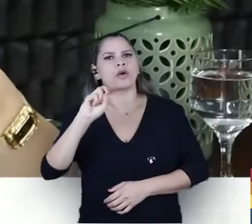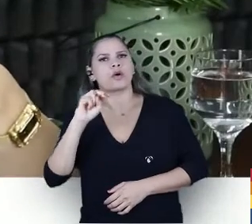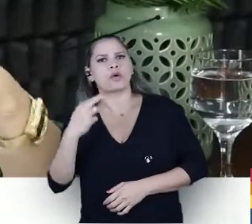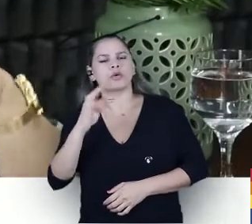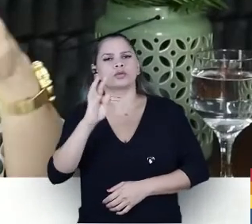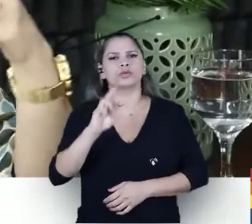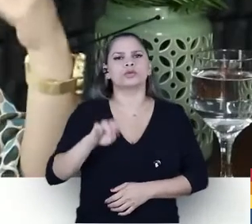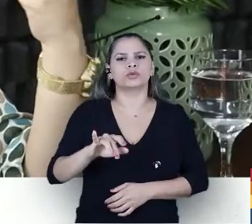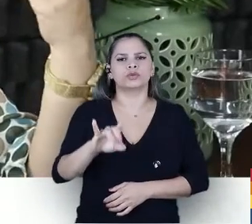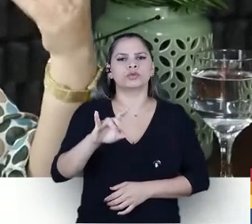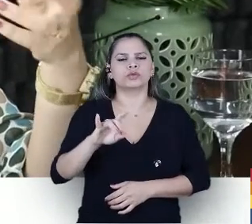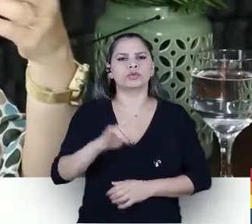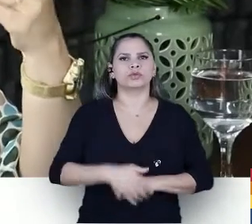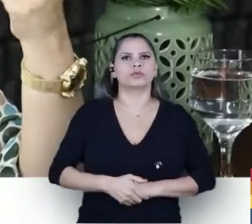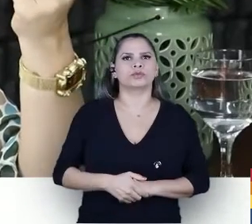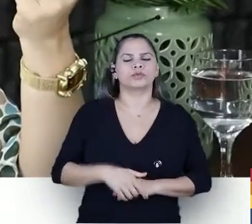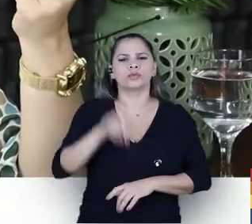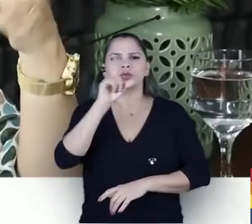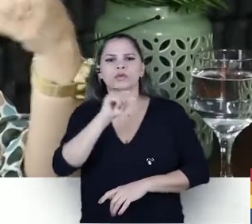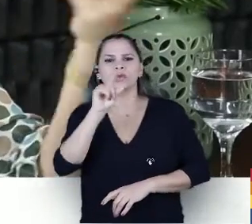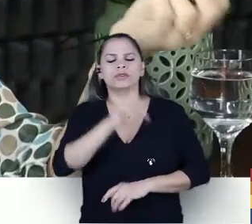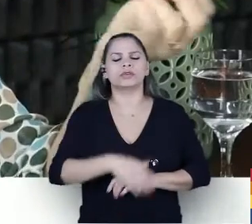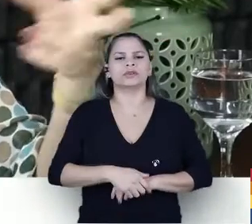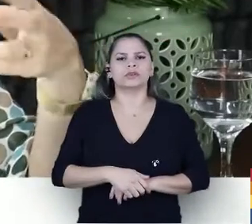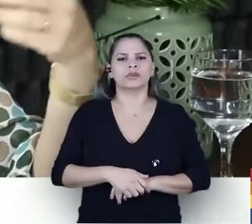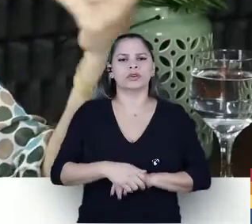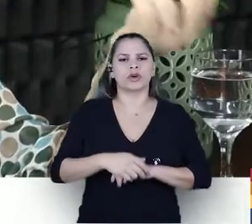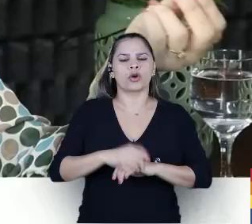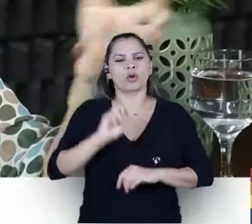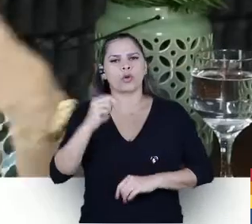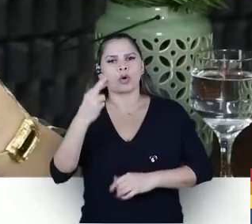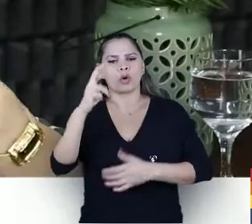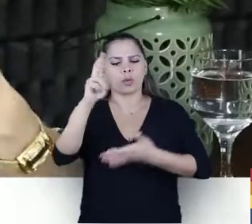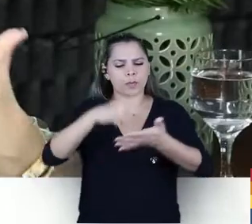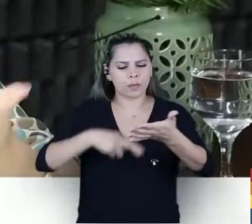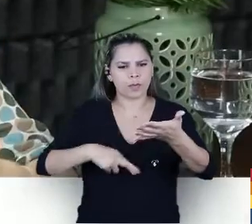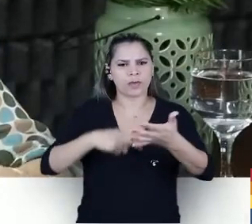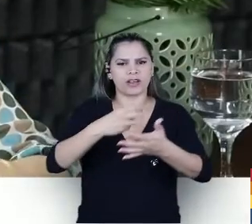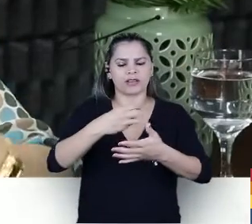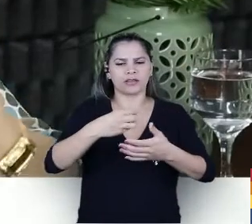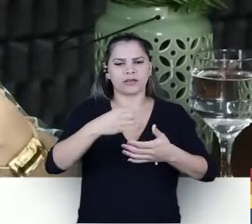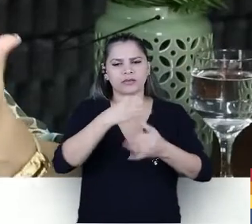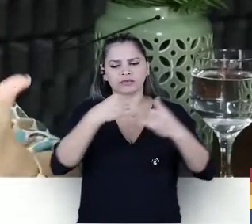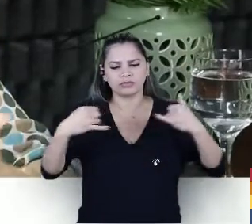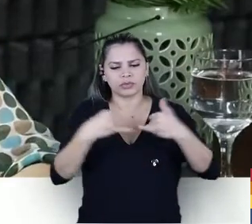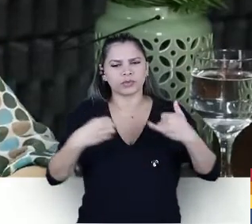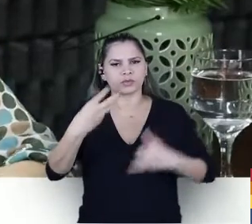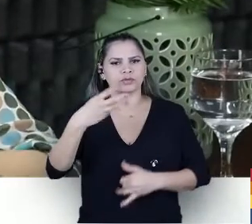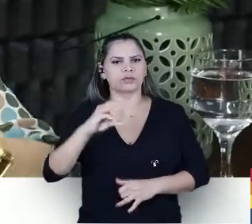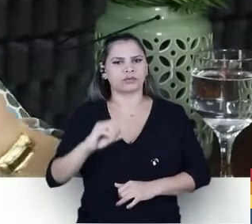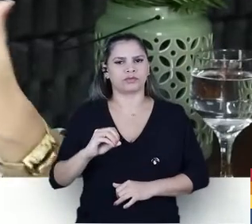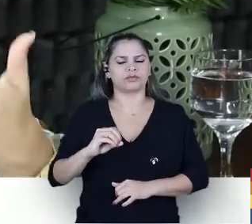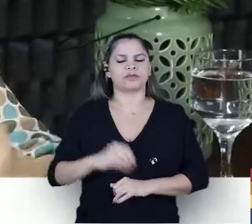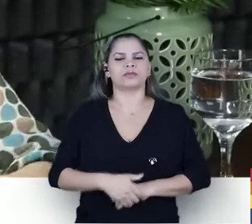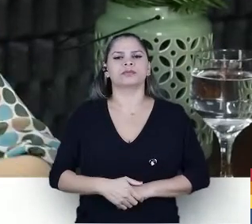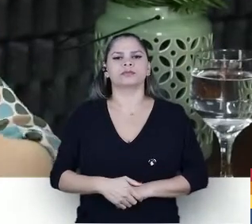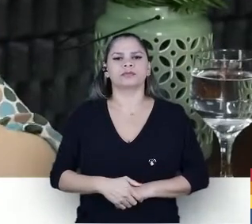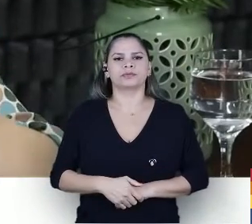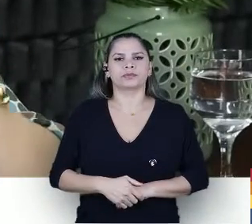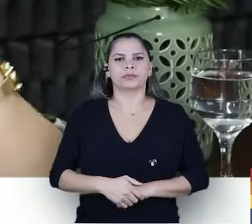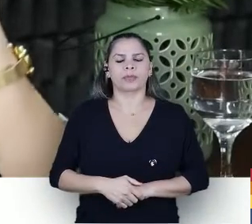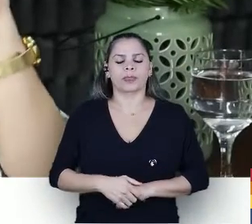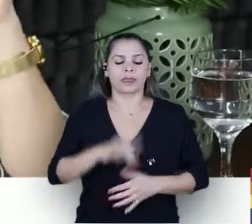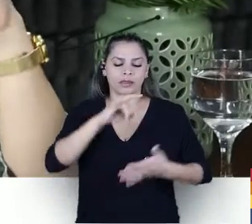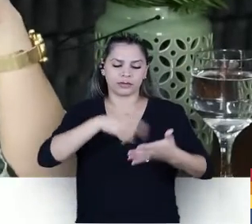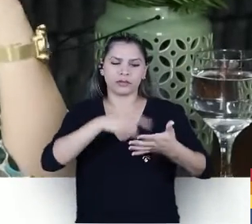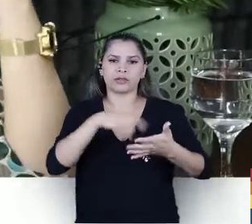âmbitos, né? Desde um slogan, um tweet, a uma redação mesmo, com 30 linhas e tudo